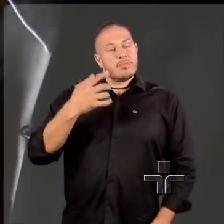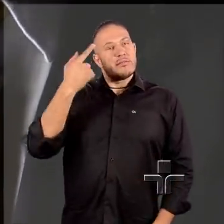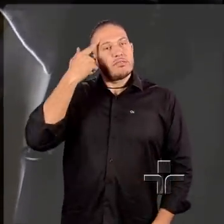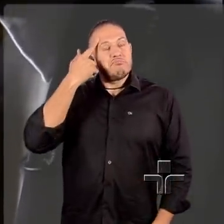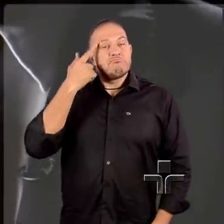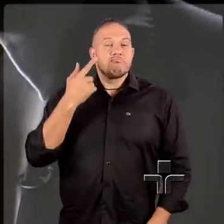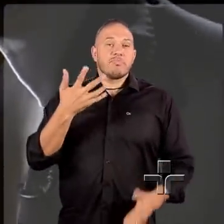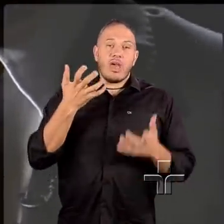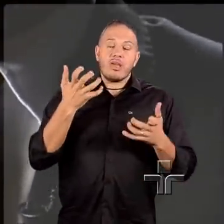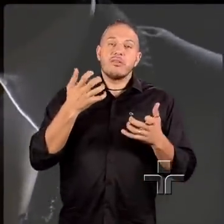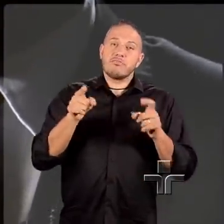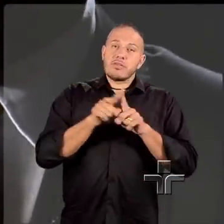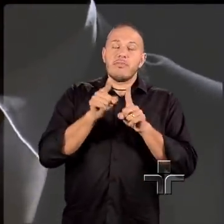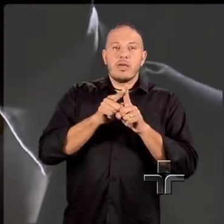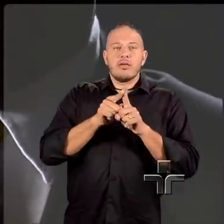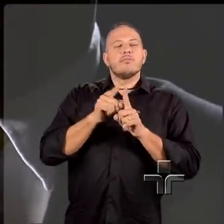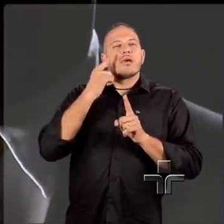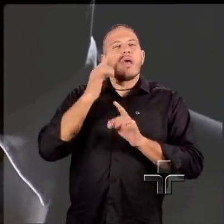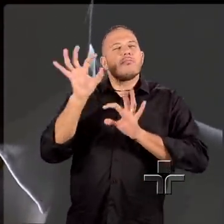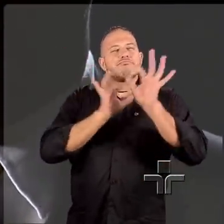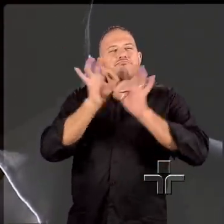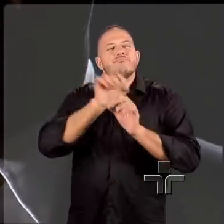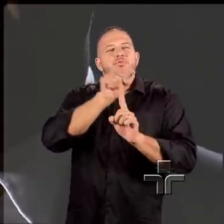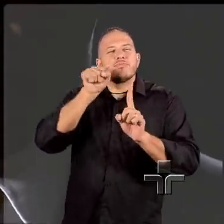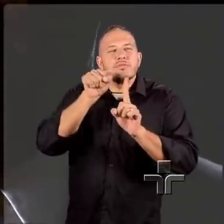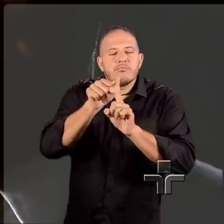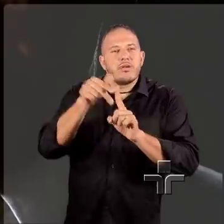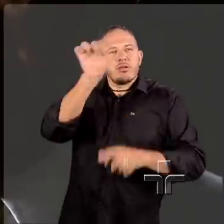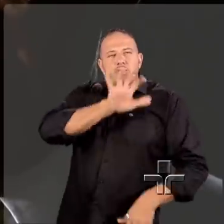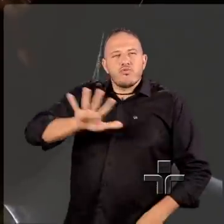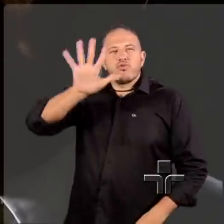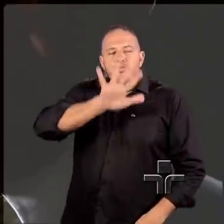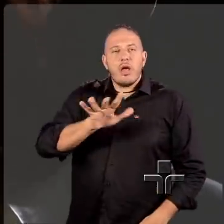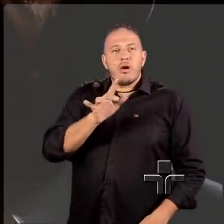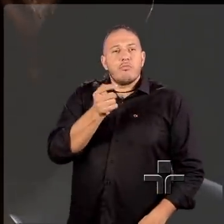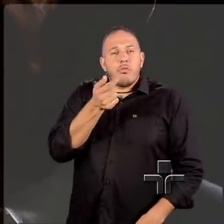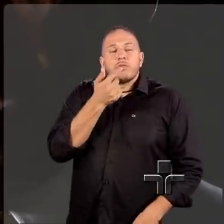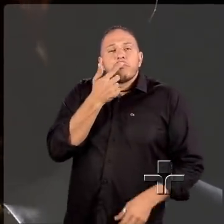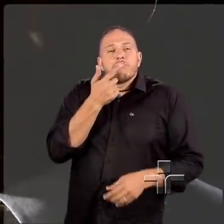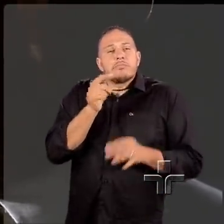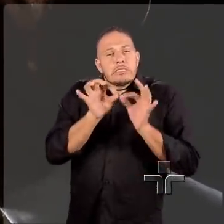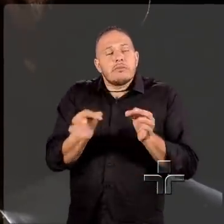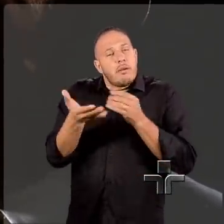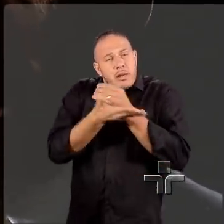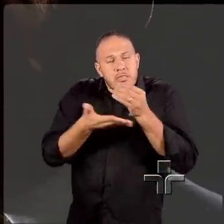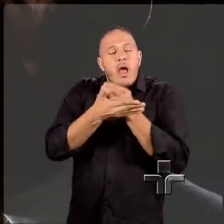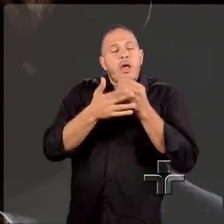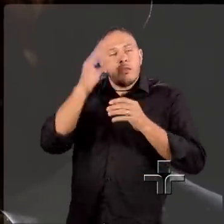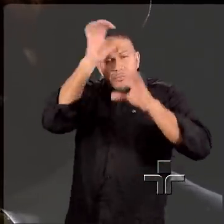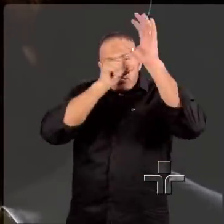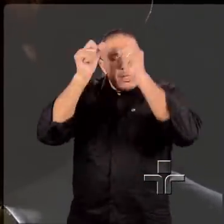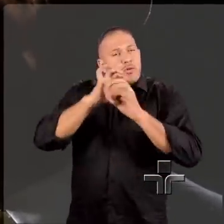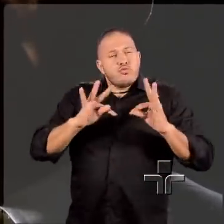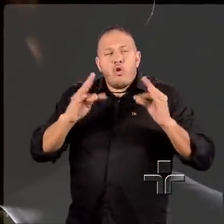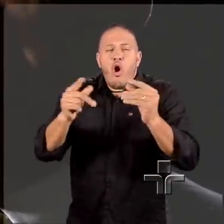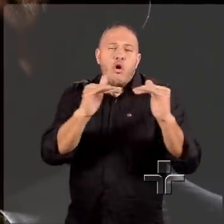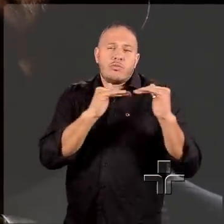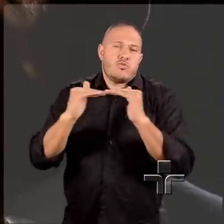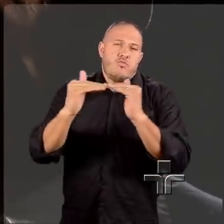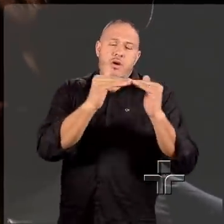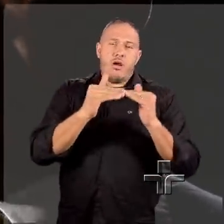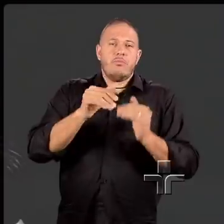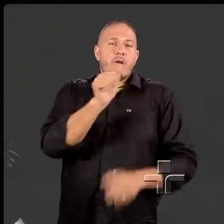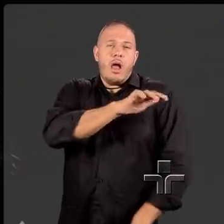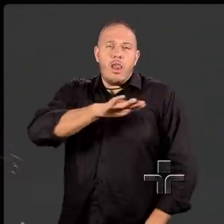pretendeu e pretende estruturar em todo o território nacional um mínimo de aprendizado para todos os cidadãos, para todos os alunos e depois